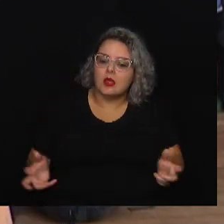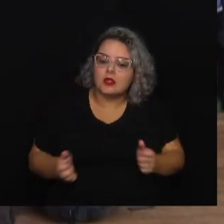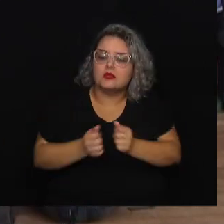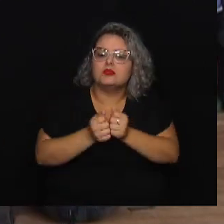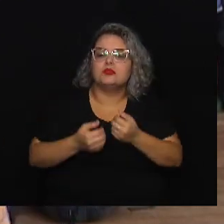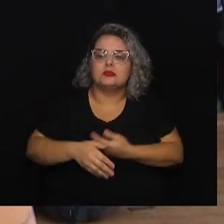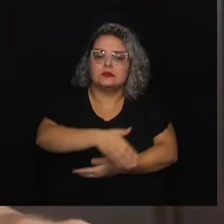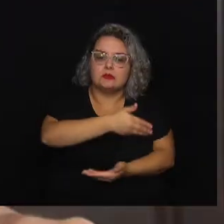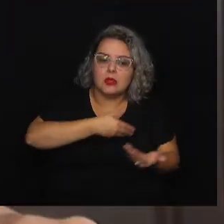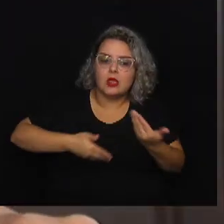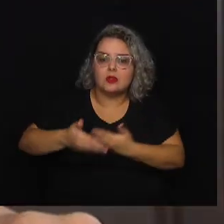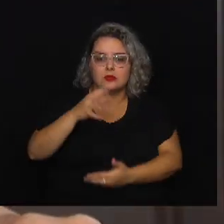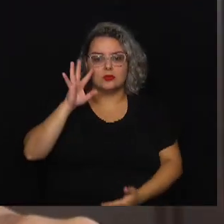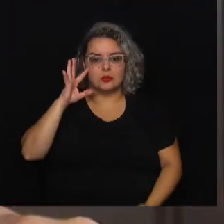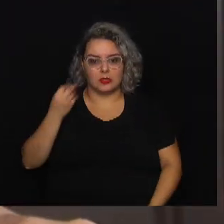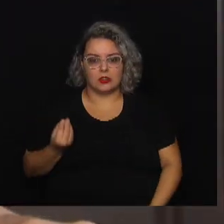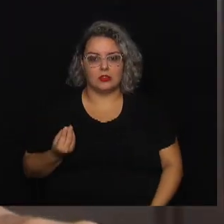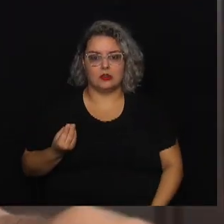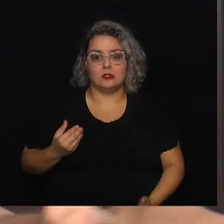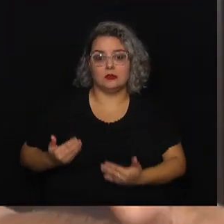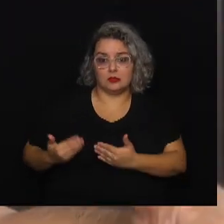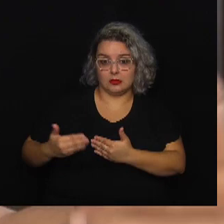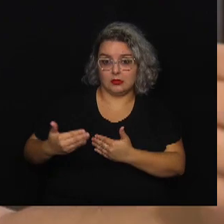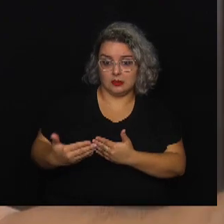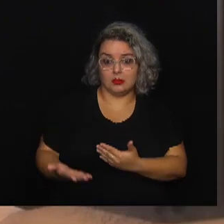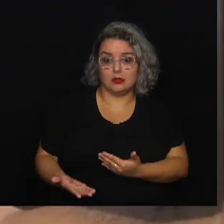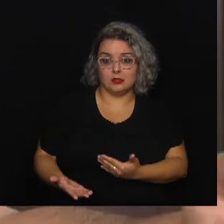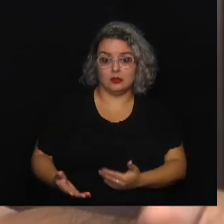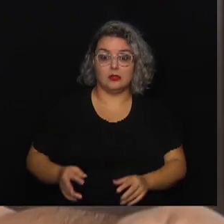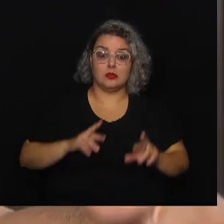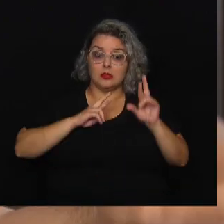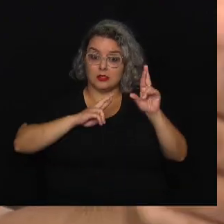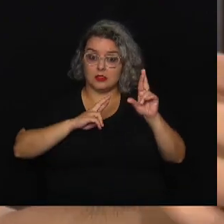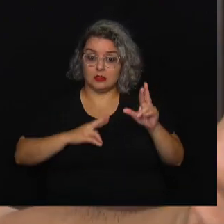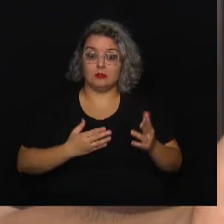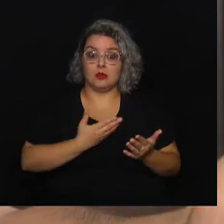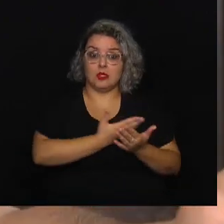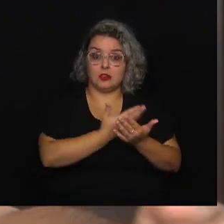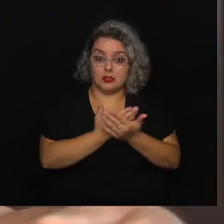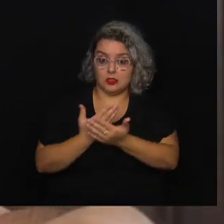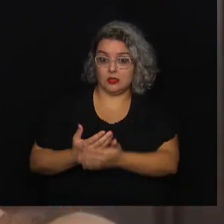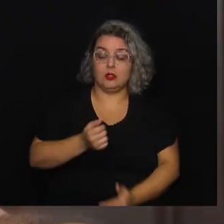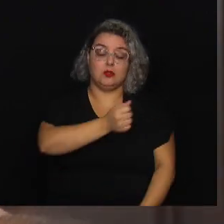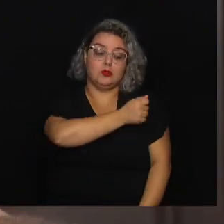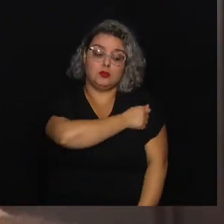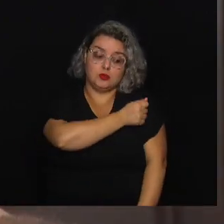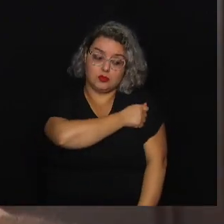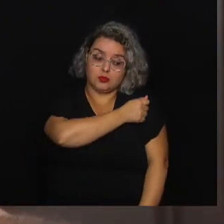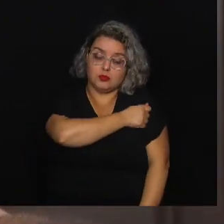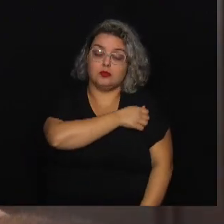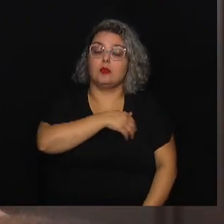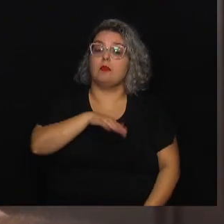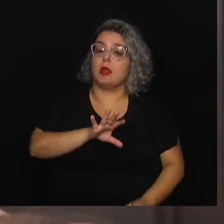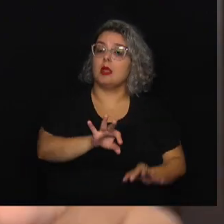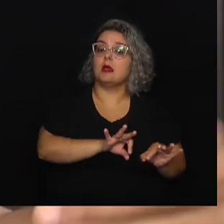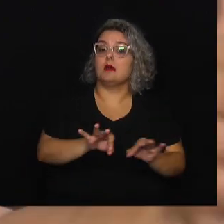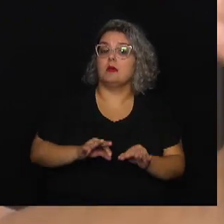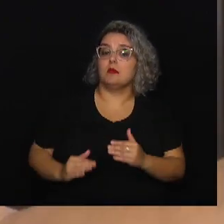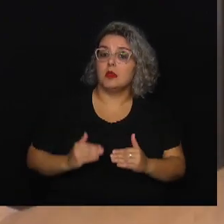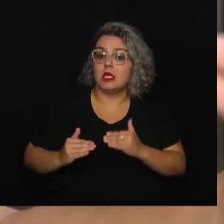áreas do conhecimento. Daqui em diante, se espera que o estudante saia mais preparado, né, para